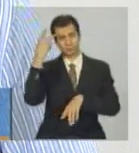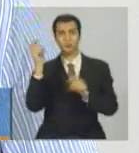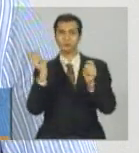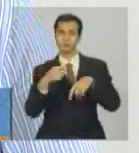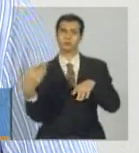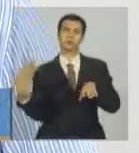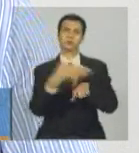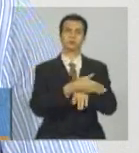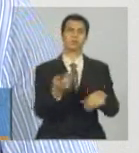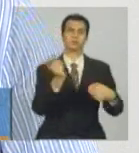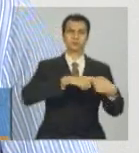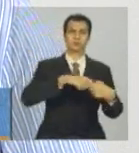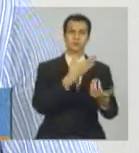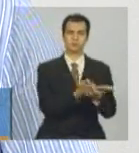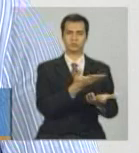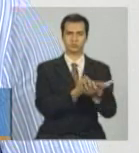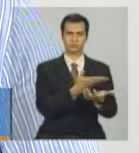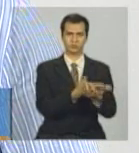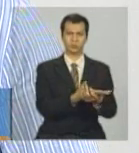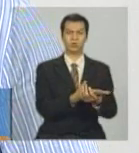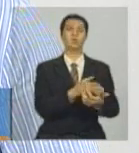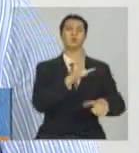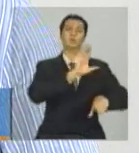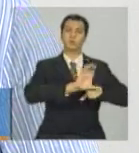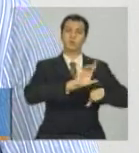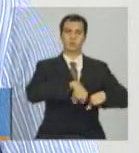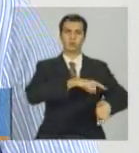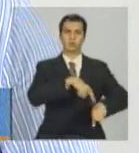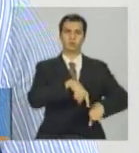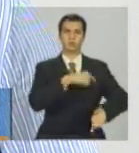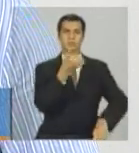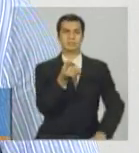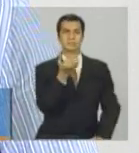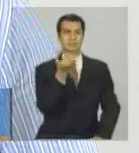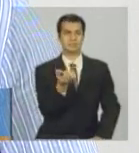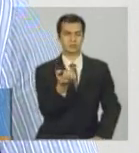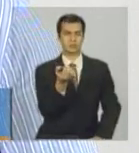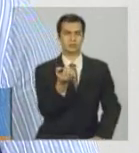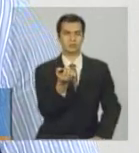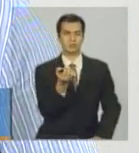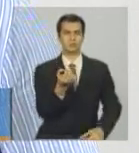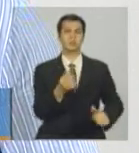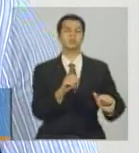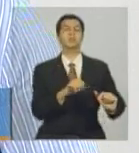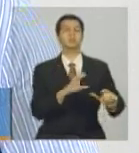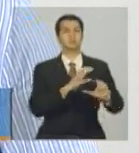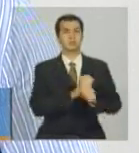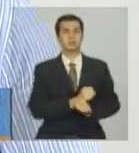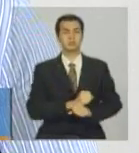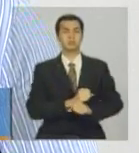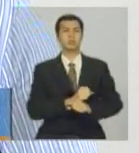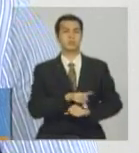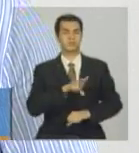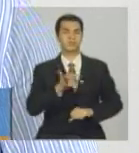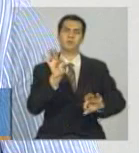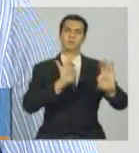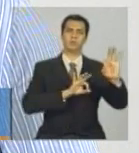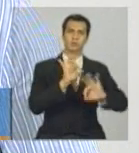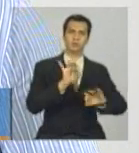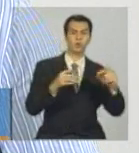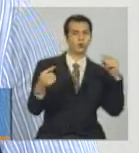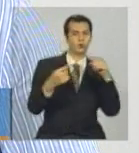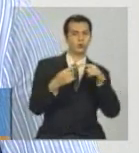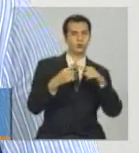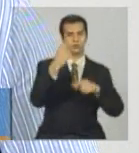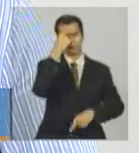curso. O curso de 160 horas será programado conforme a disponibilidade, o perfil do público, então ele